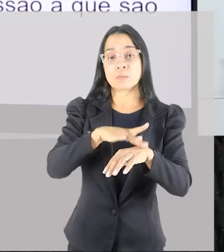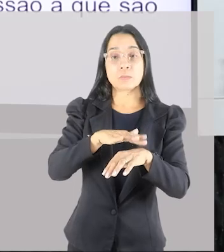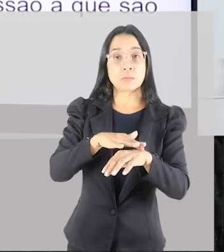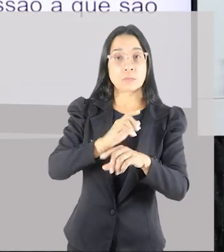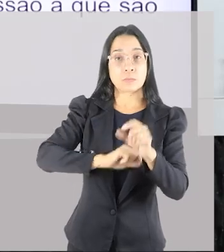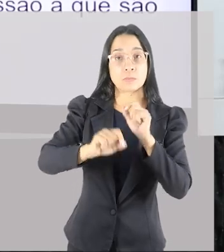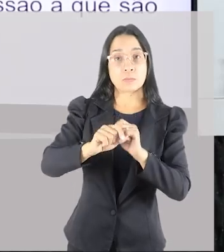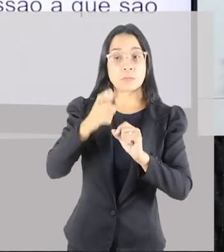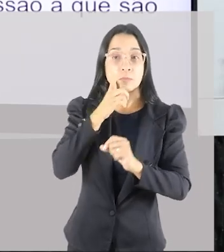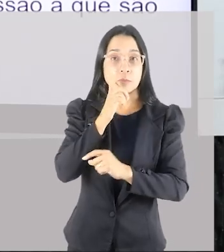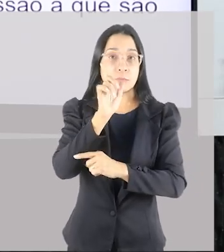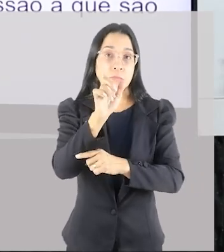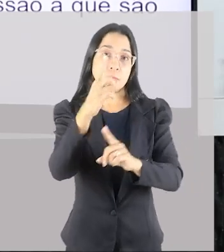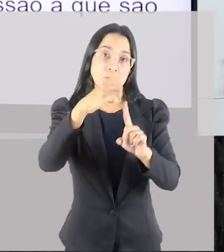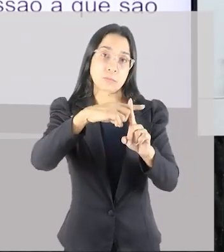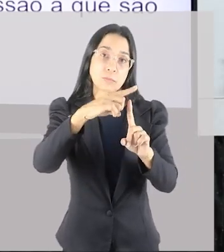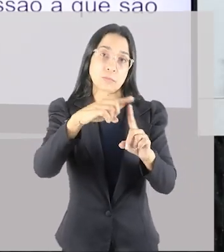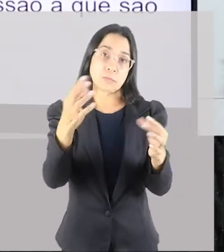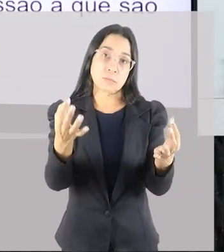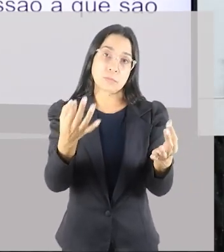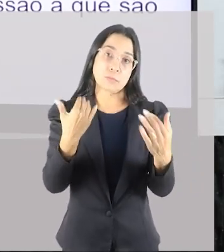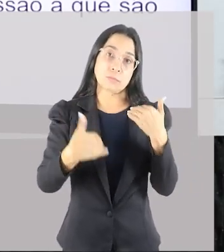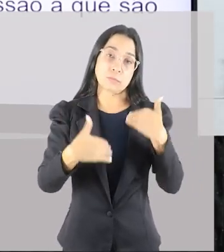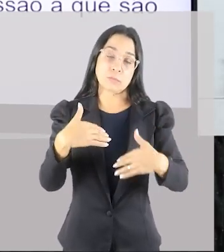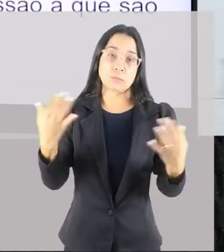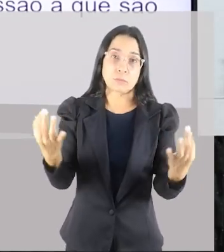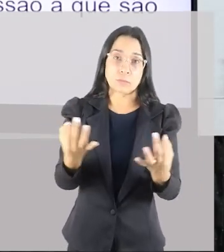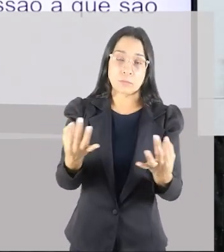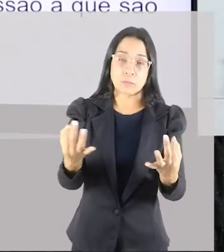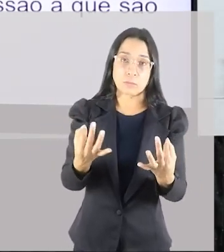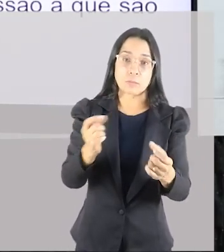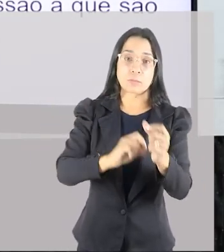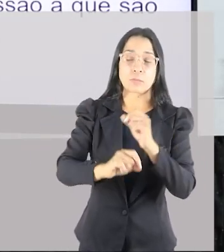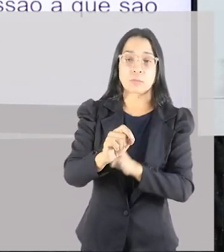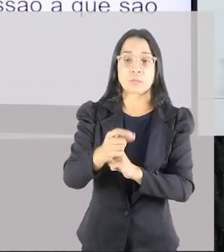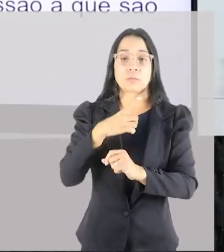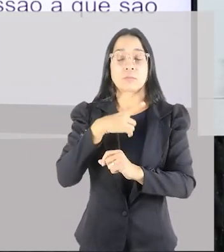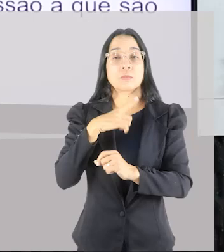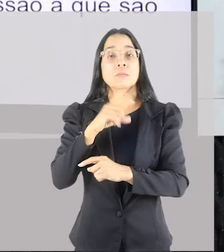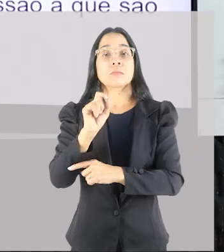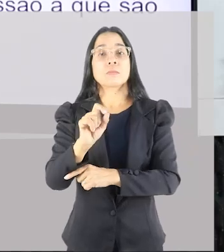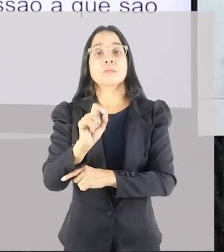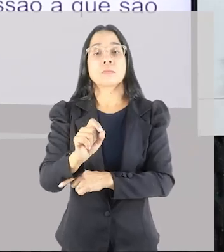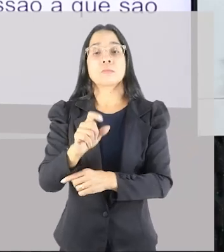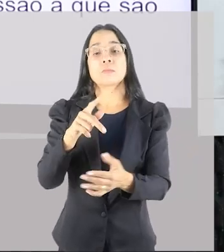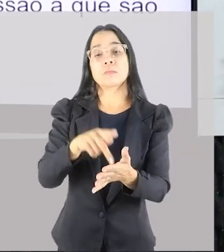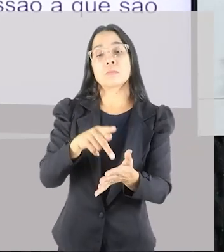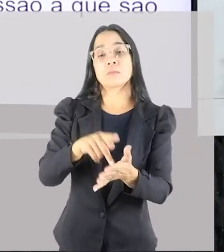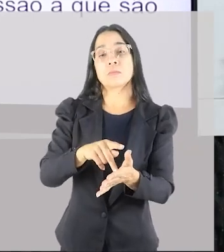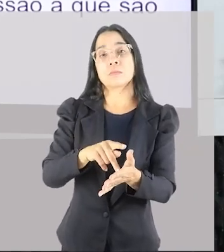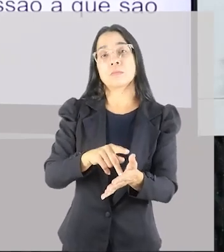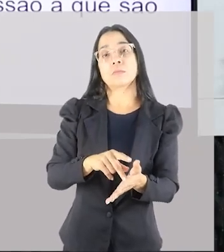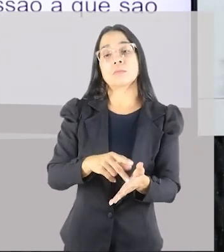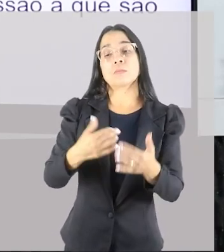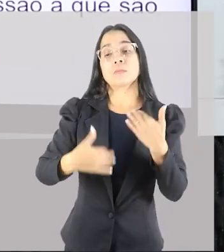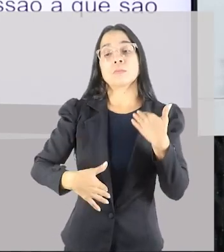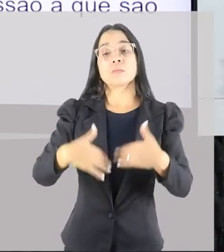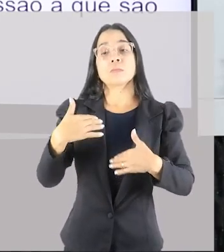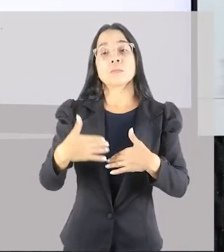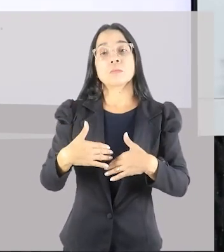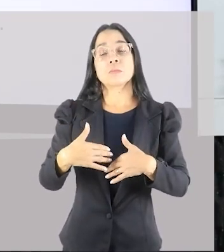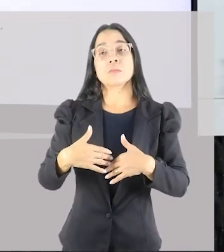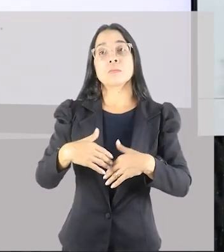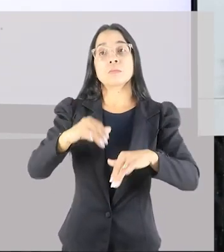alcançarem este elemento tá só para terem Na verdade o corpo que a mídia